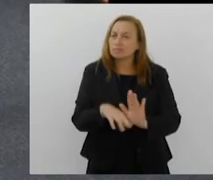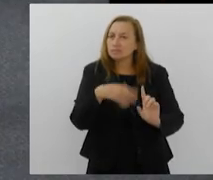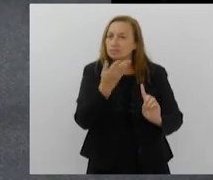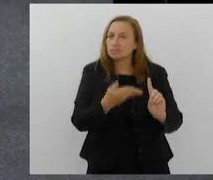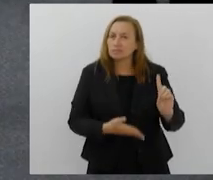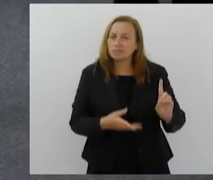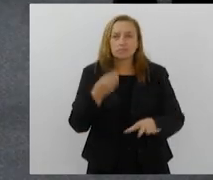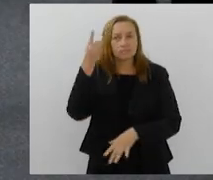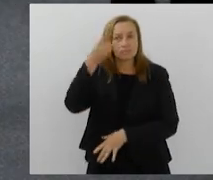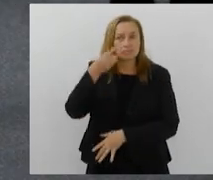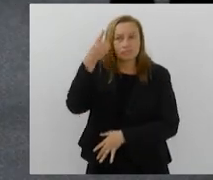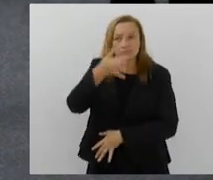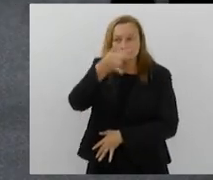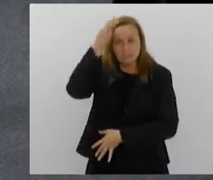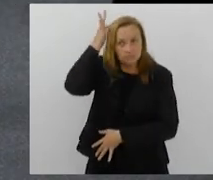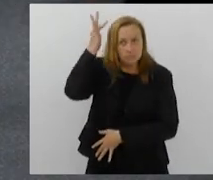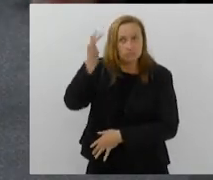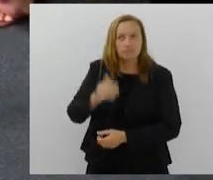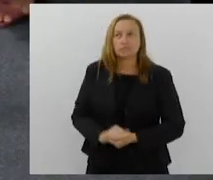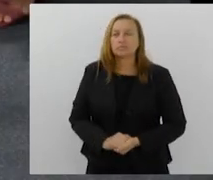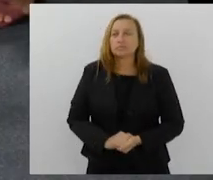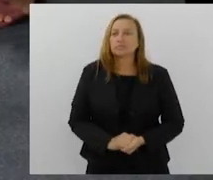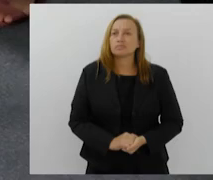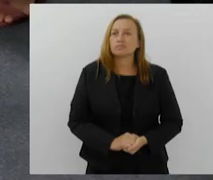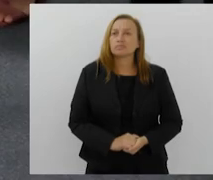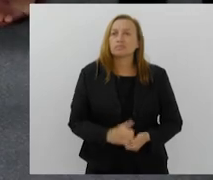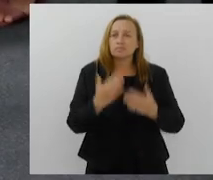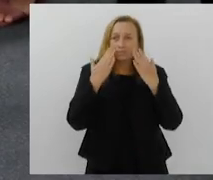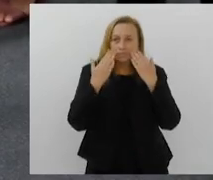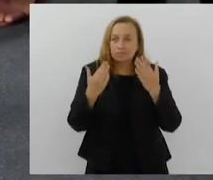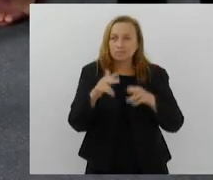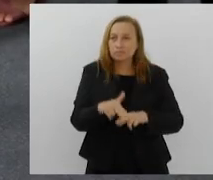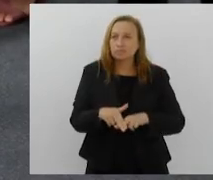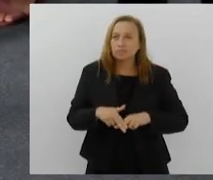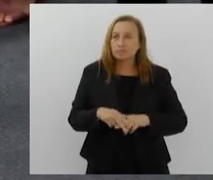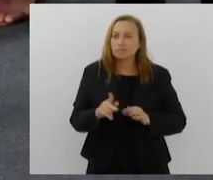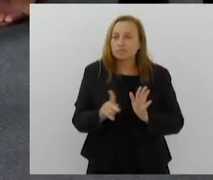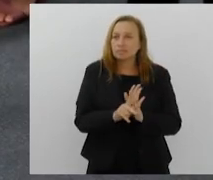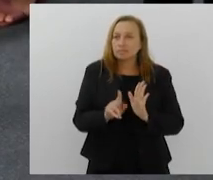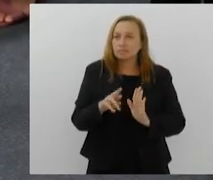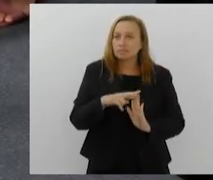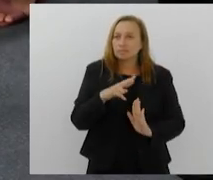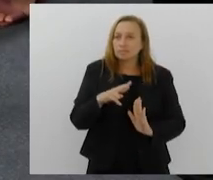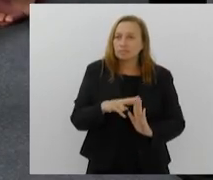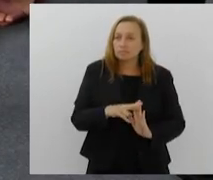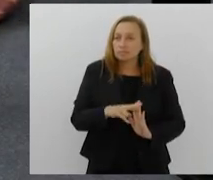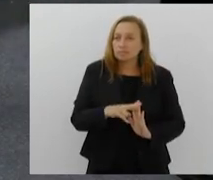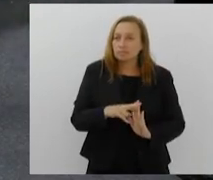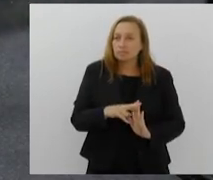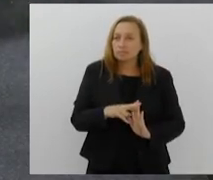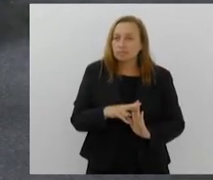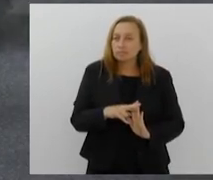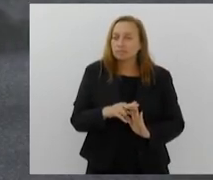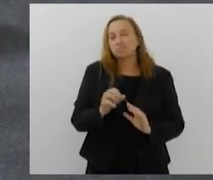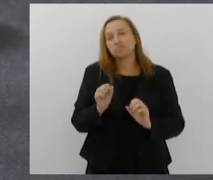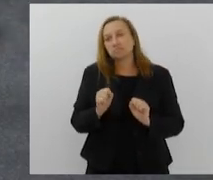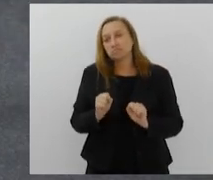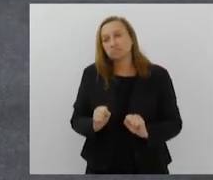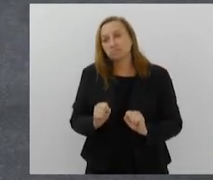Deputado Fred Pacheco, eu apresentei por isso um projeto de resolução para